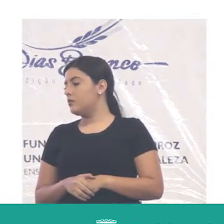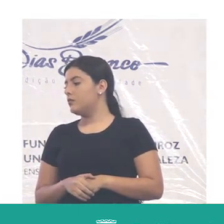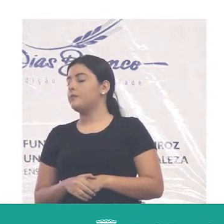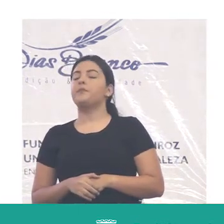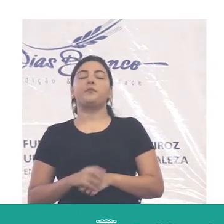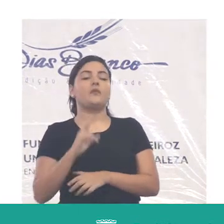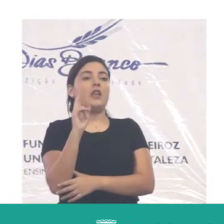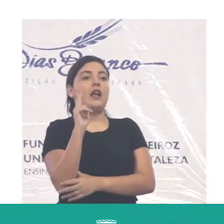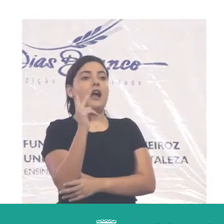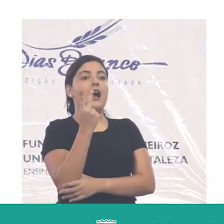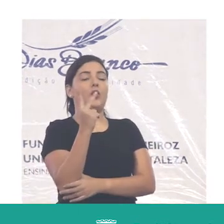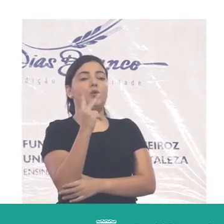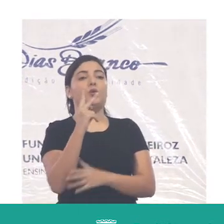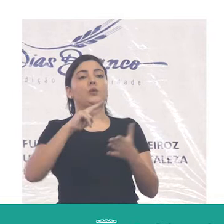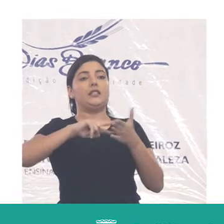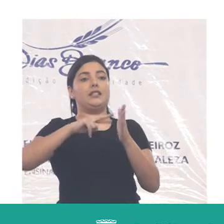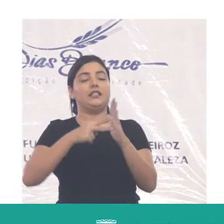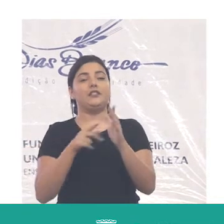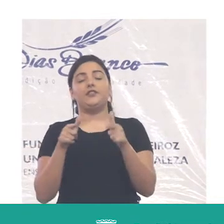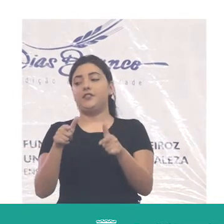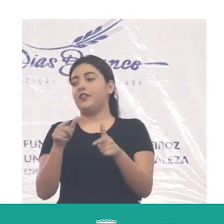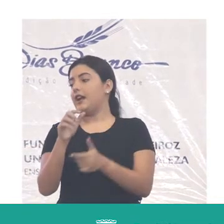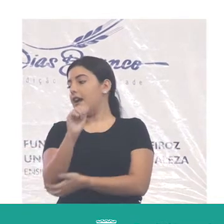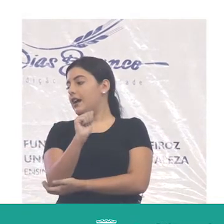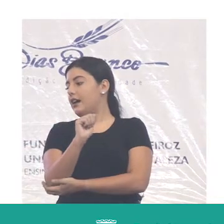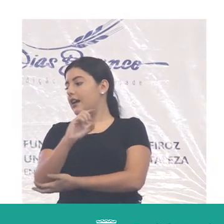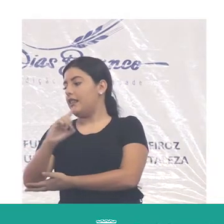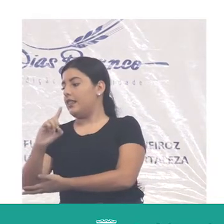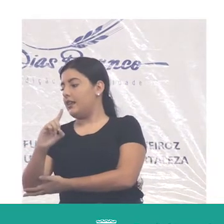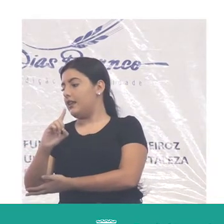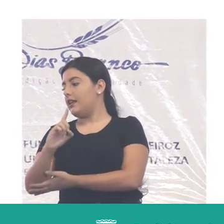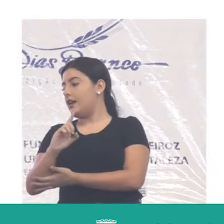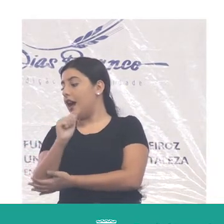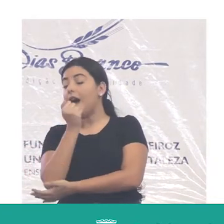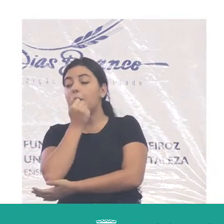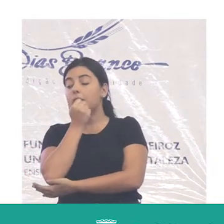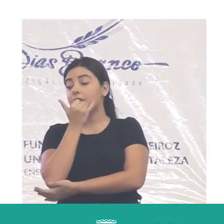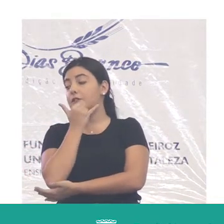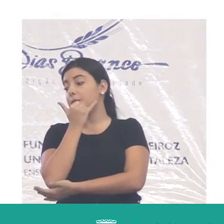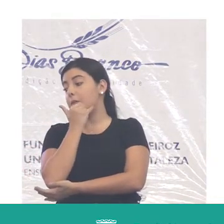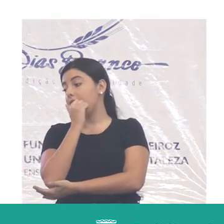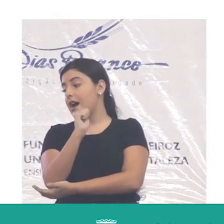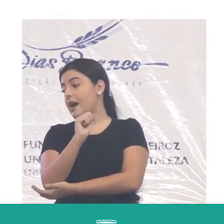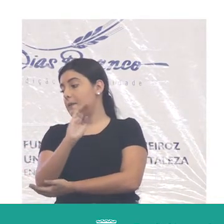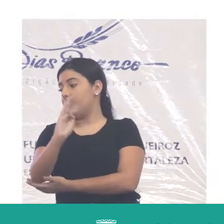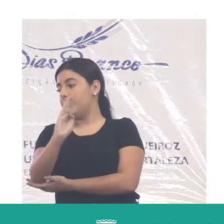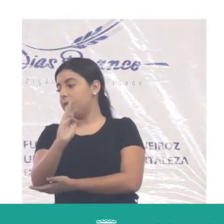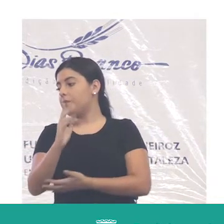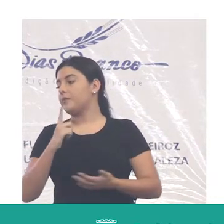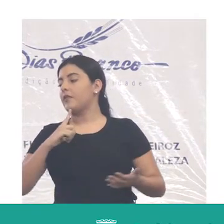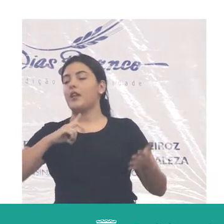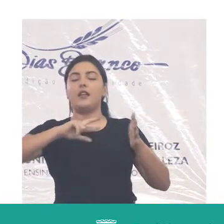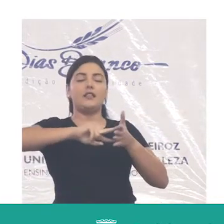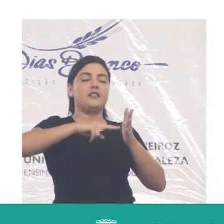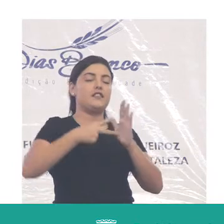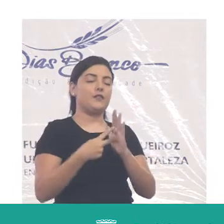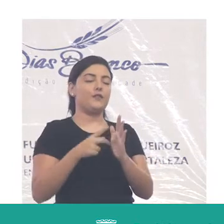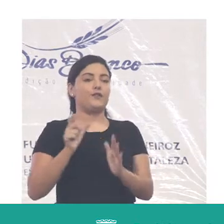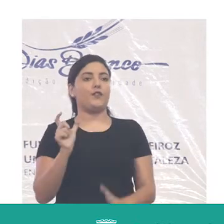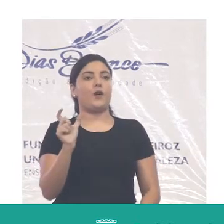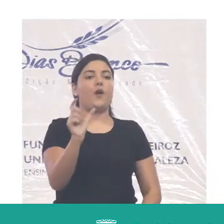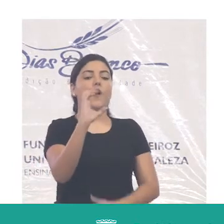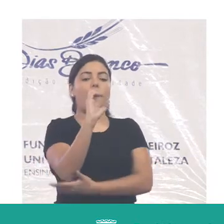figura como segmento AB. Essas torres são um bom exemplo de prisma oblíquo de base